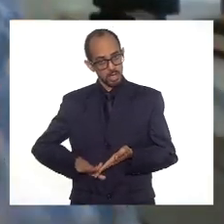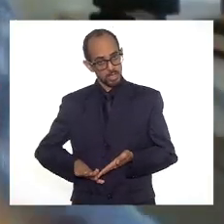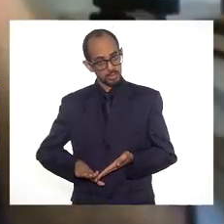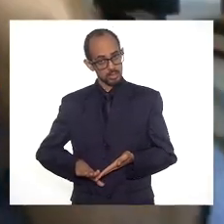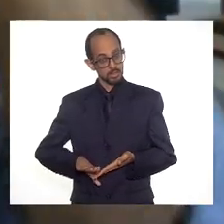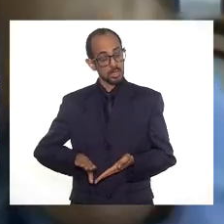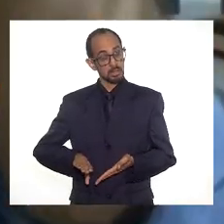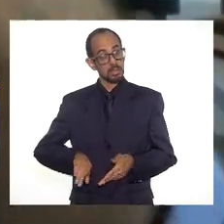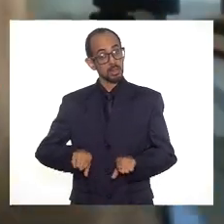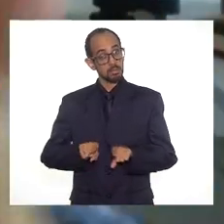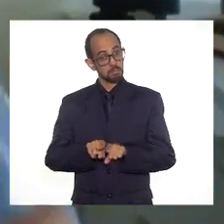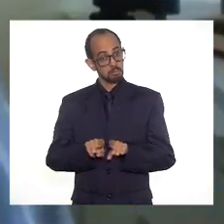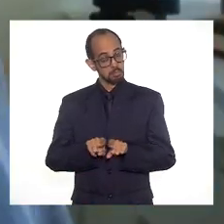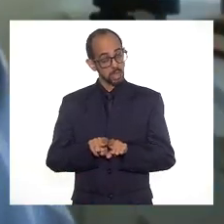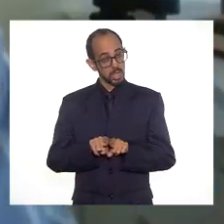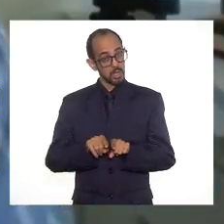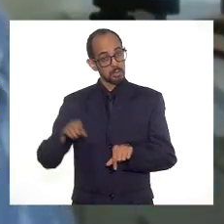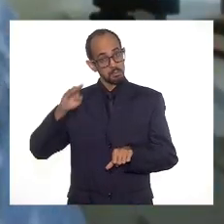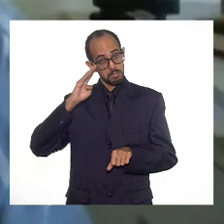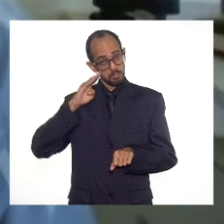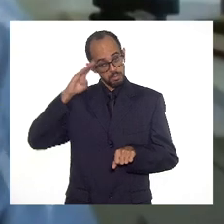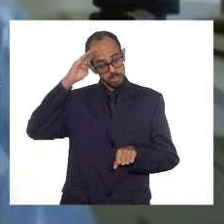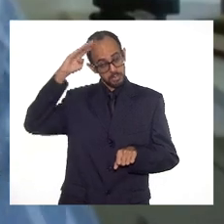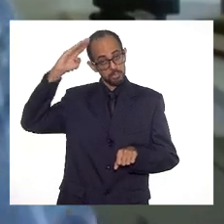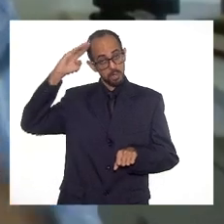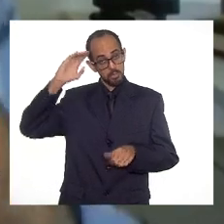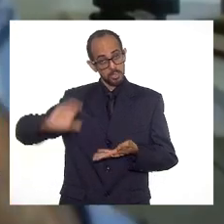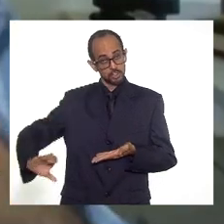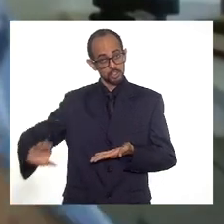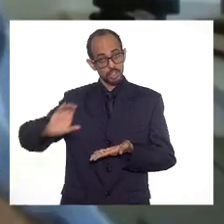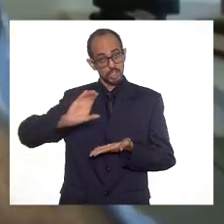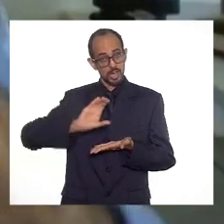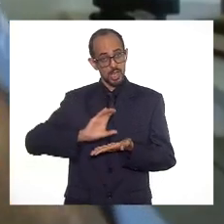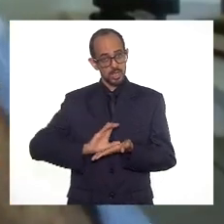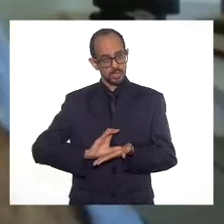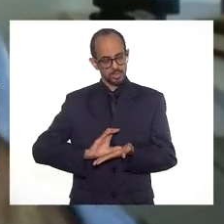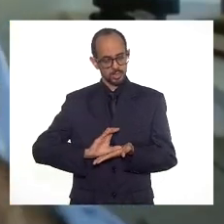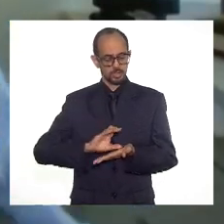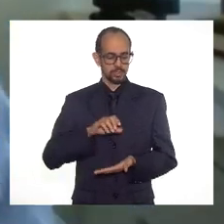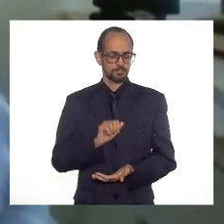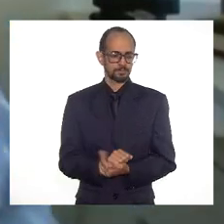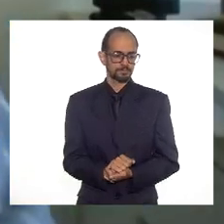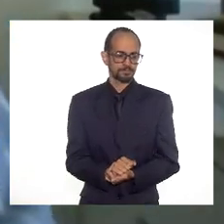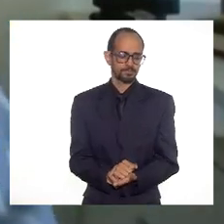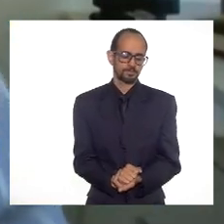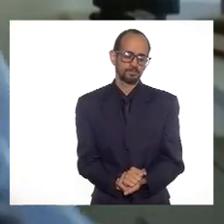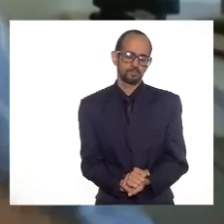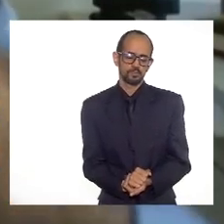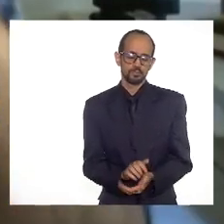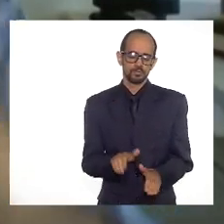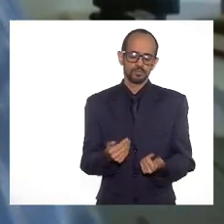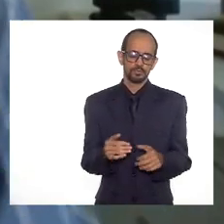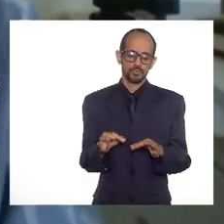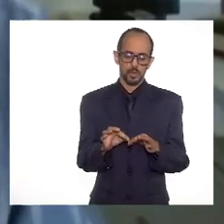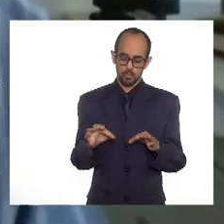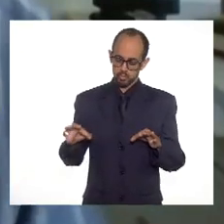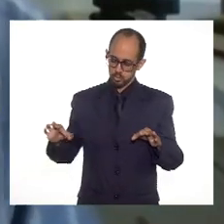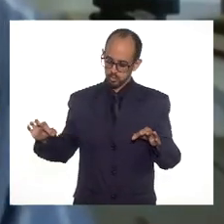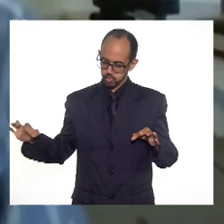e principalmente na receita. Então, o que estou querendo dizer é que, em termos de cronograma,